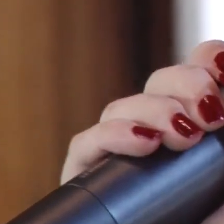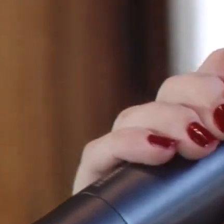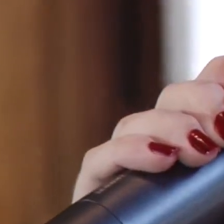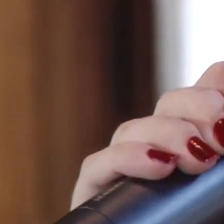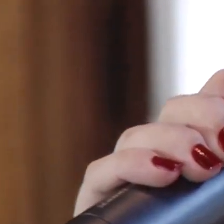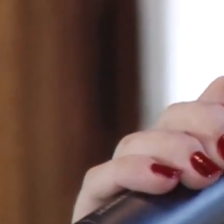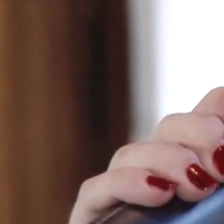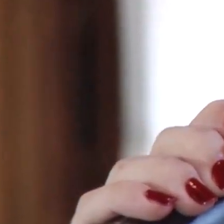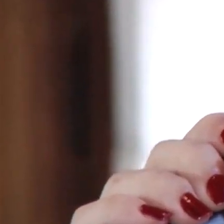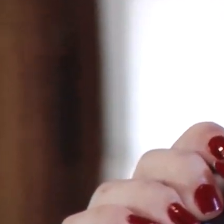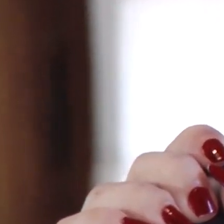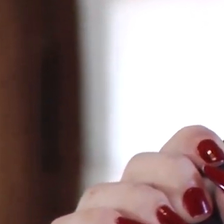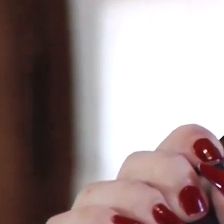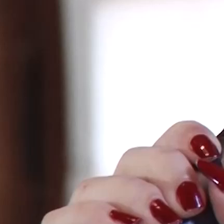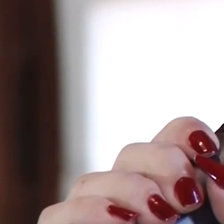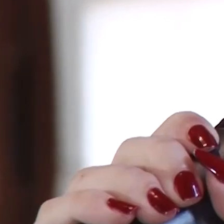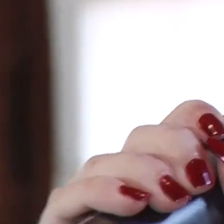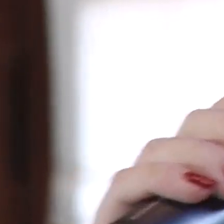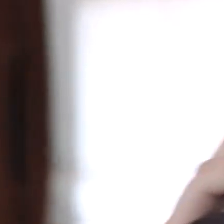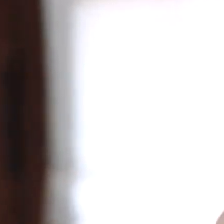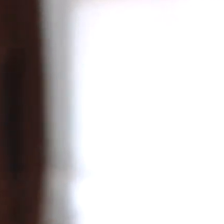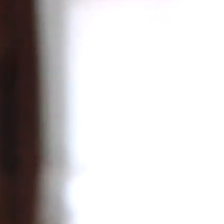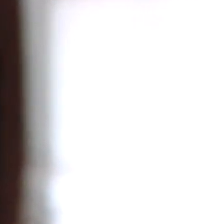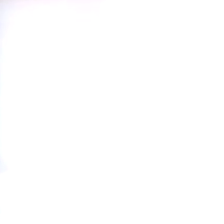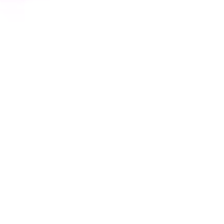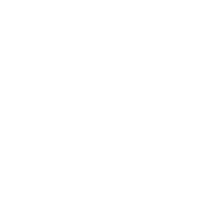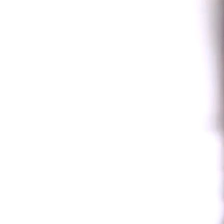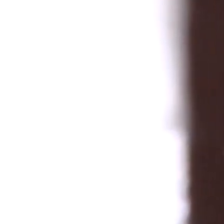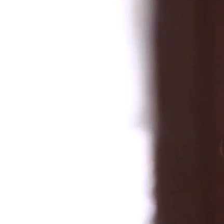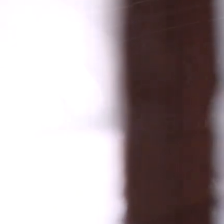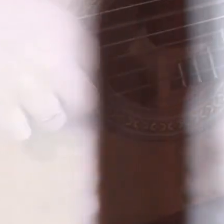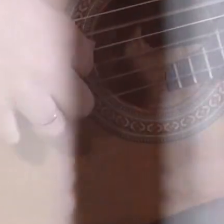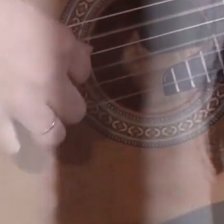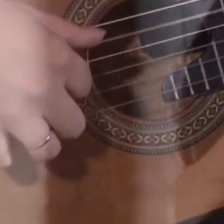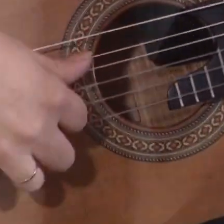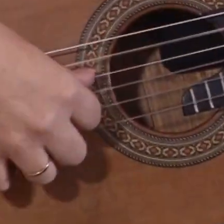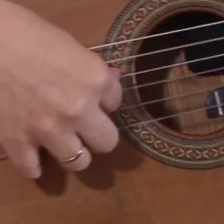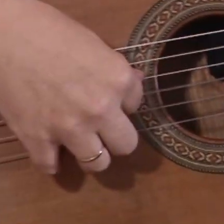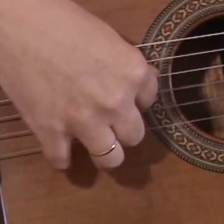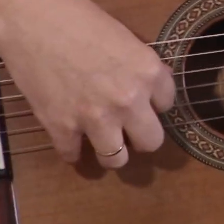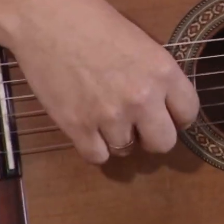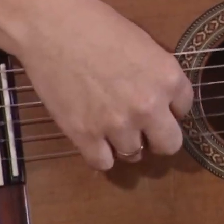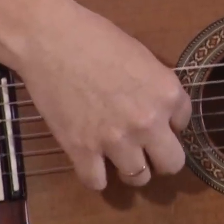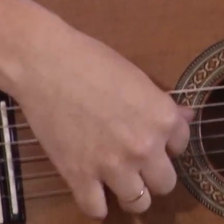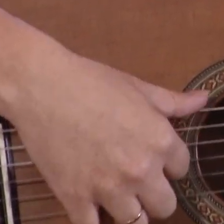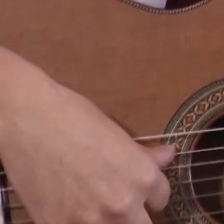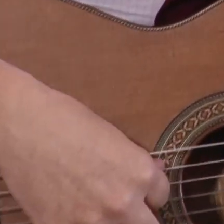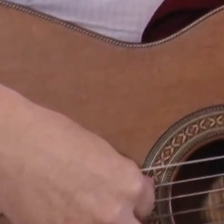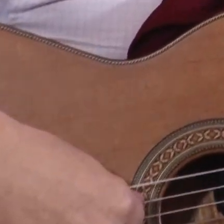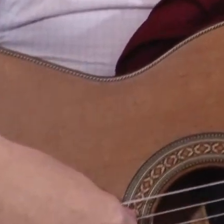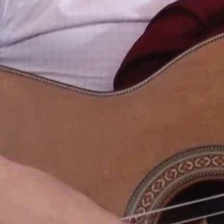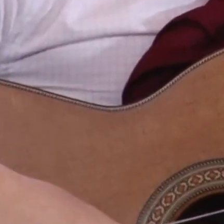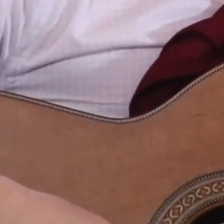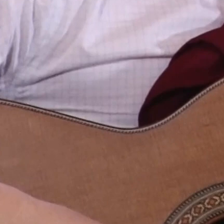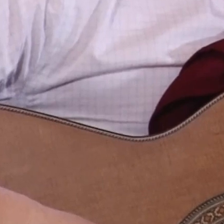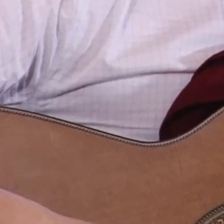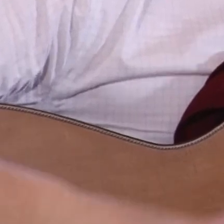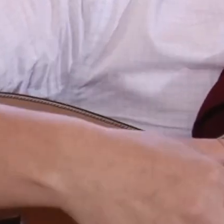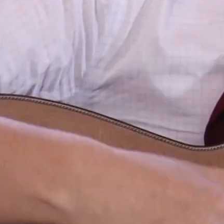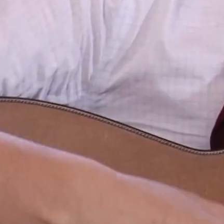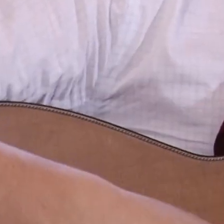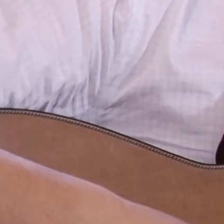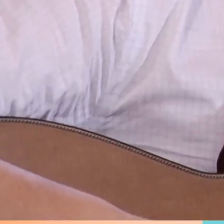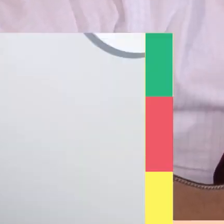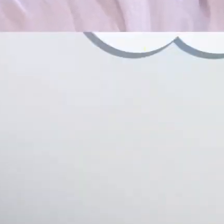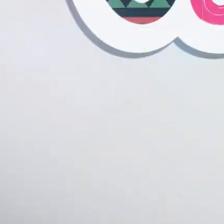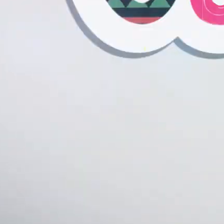esse olhar quente sonhei, perderei todo o futuro que só em sonho encontrei.